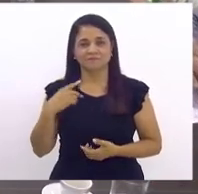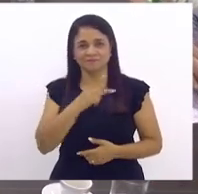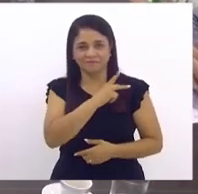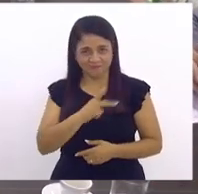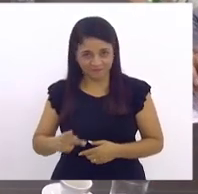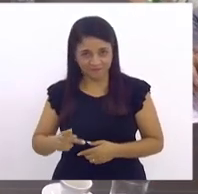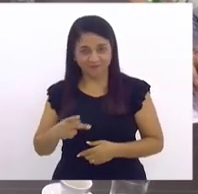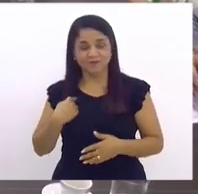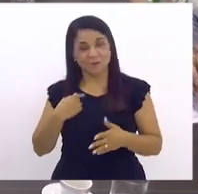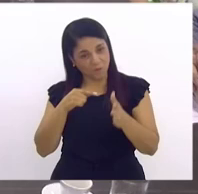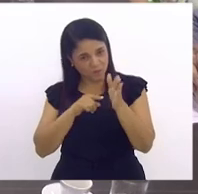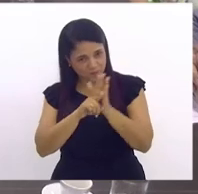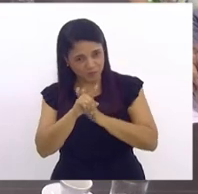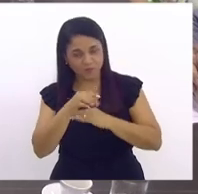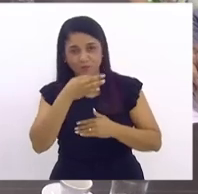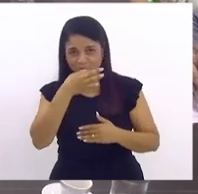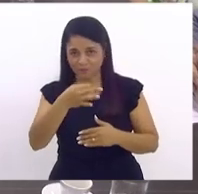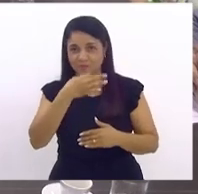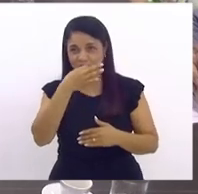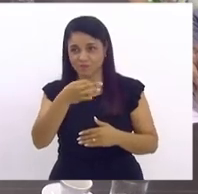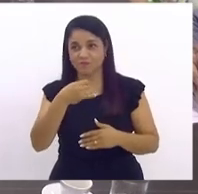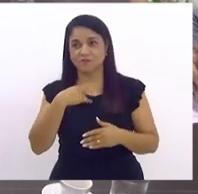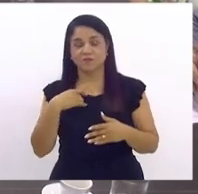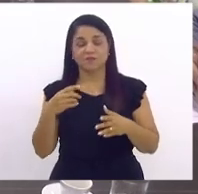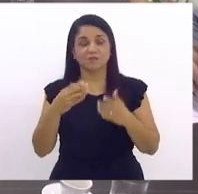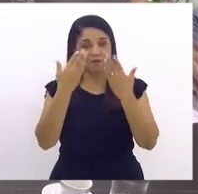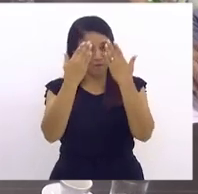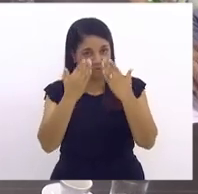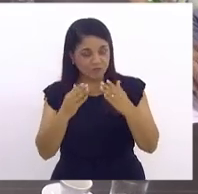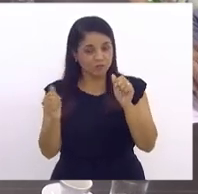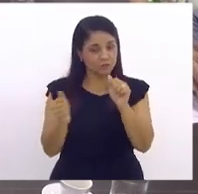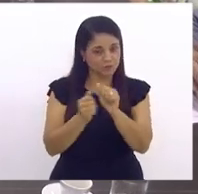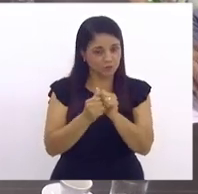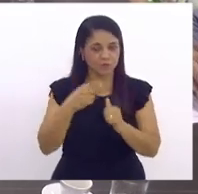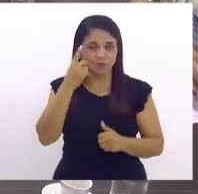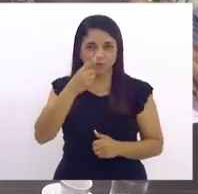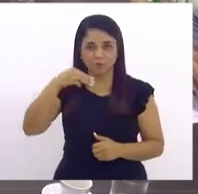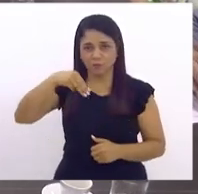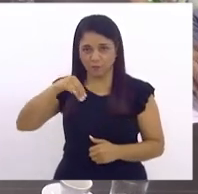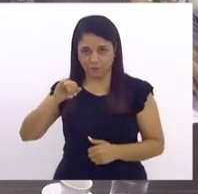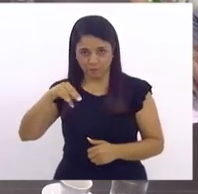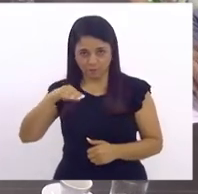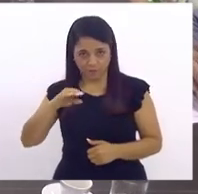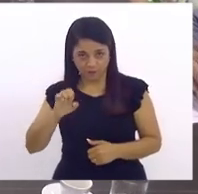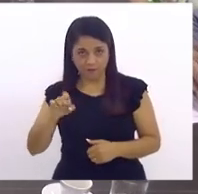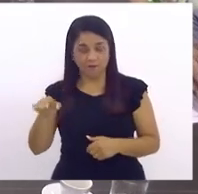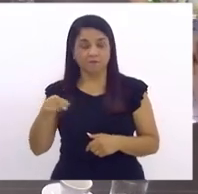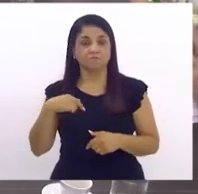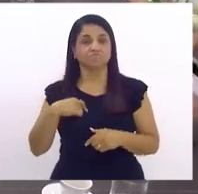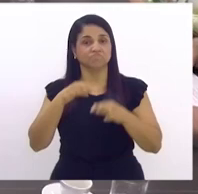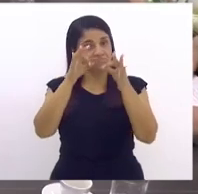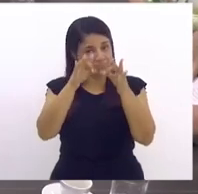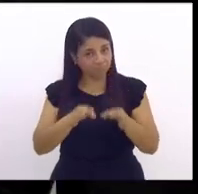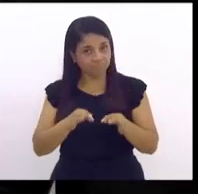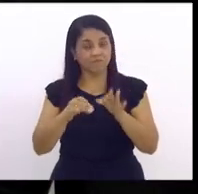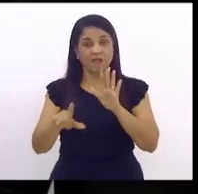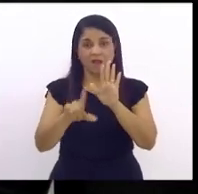argumentar, eu pedi aqui vistas em conjunto ao deputado Mink. Ele corretamente aqui cita a lei